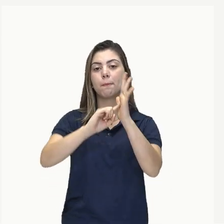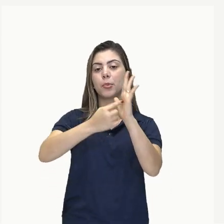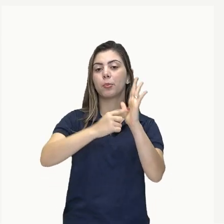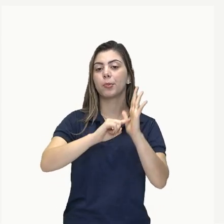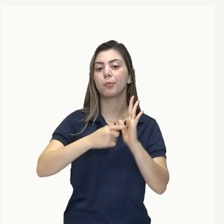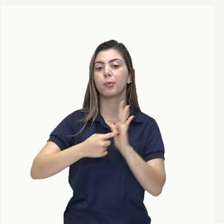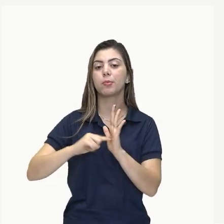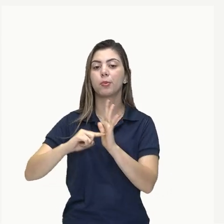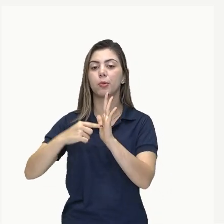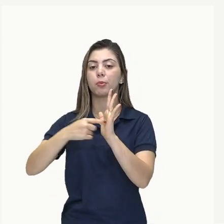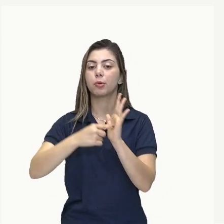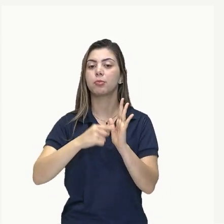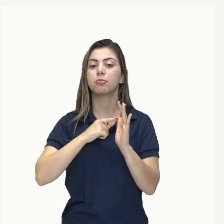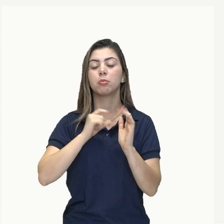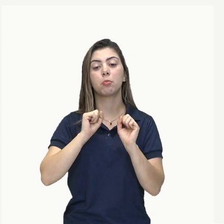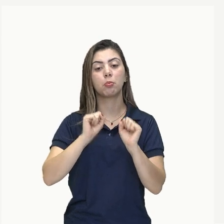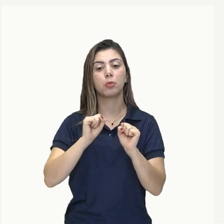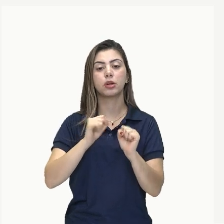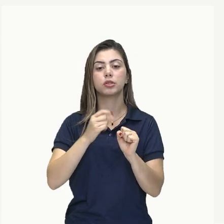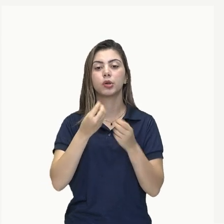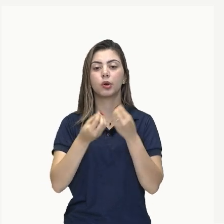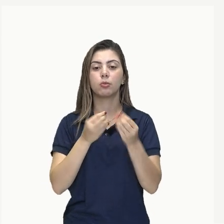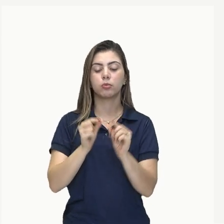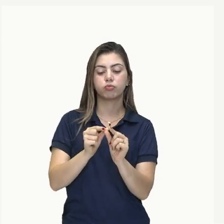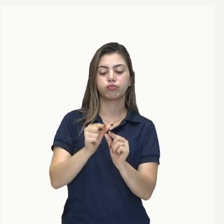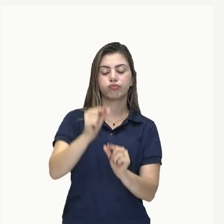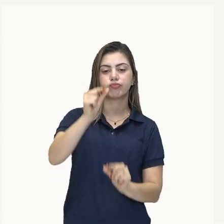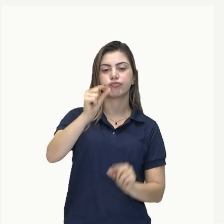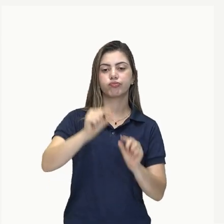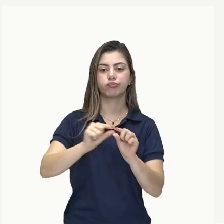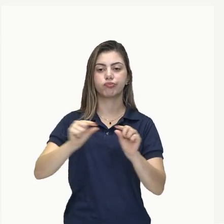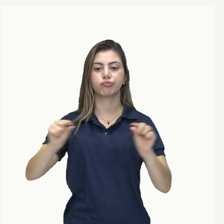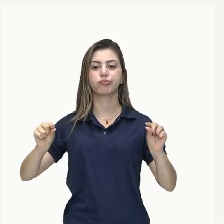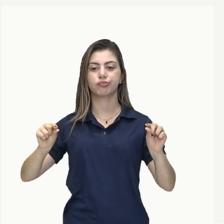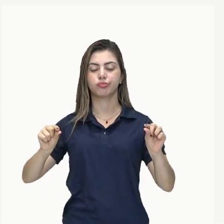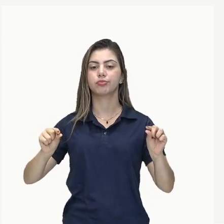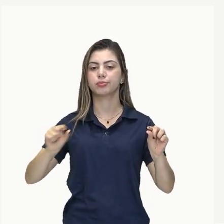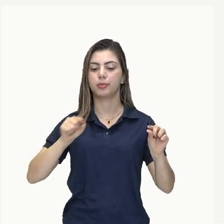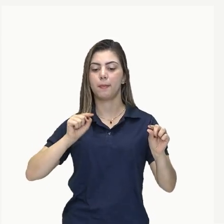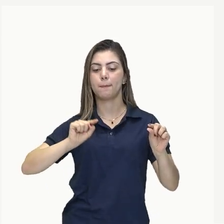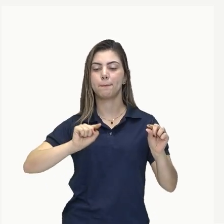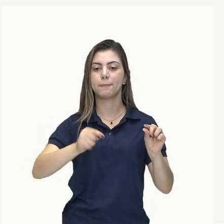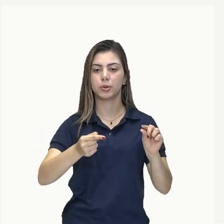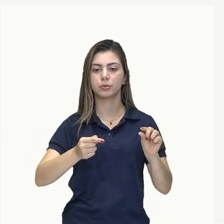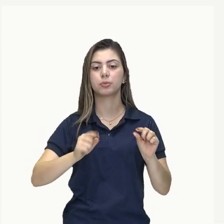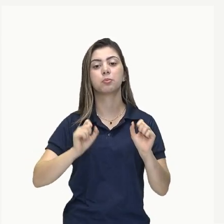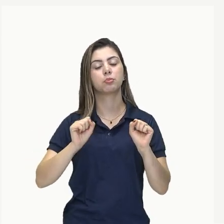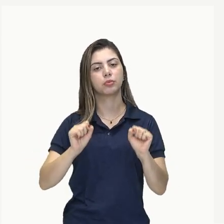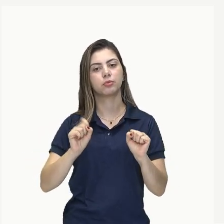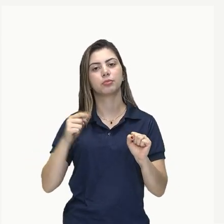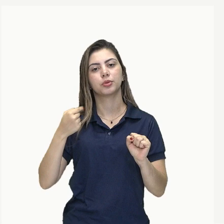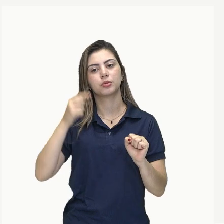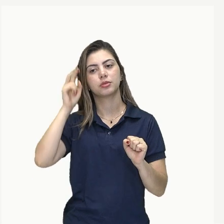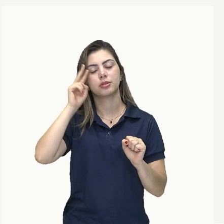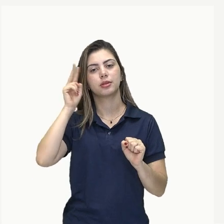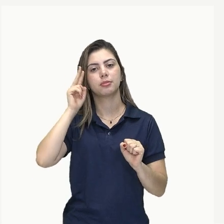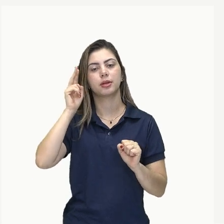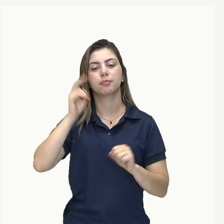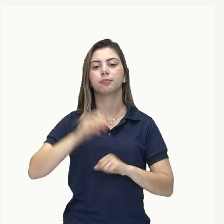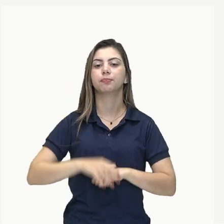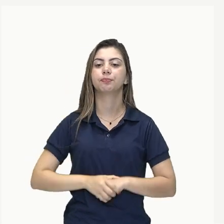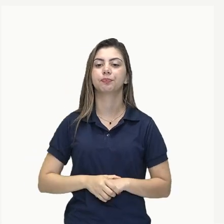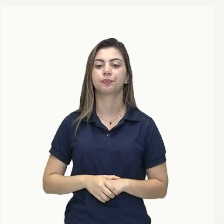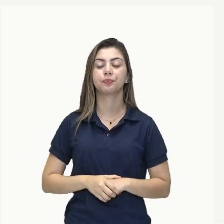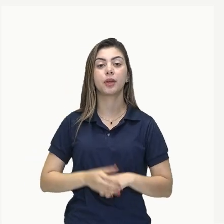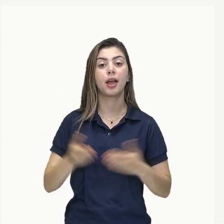estão sobre os eixos, tá? Então todas essas são situações que a gente precisa lembrar, tá bom? Então me